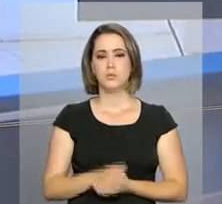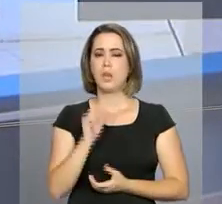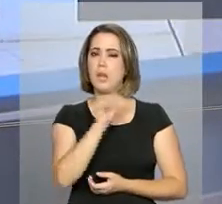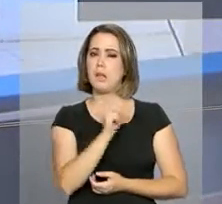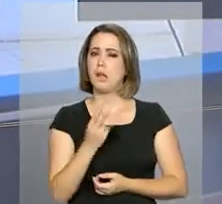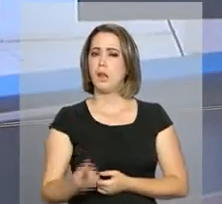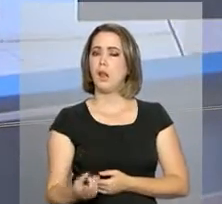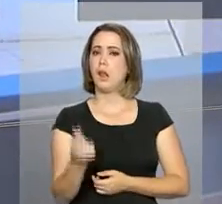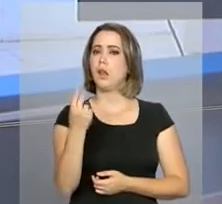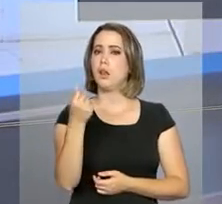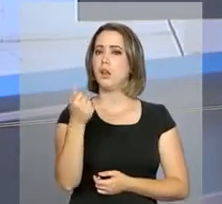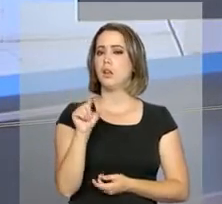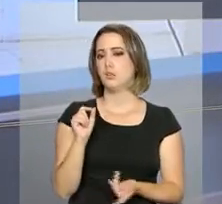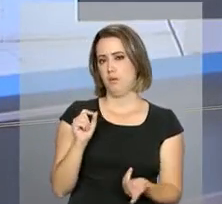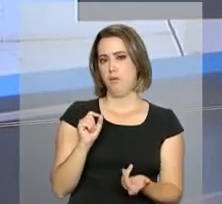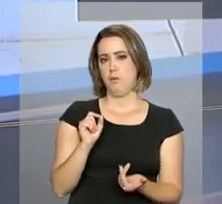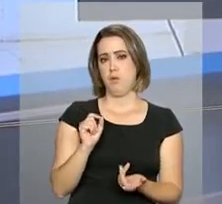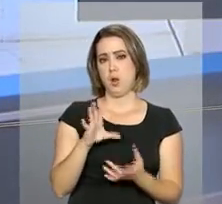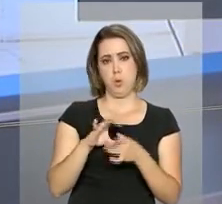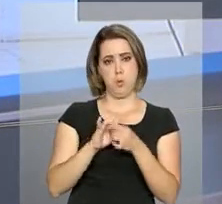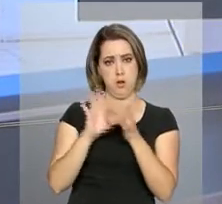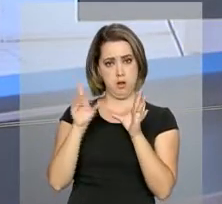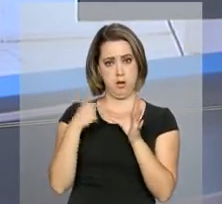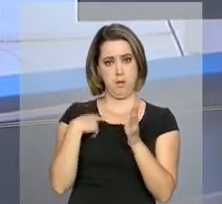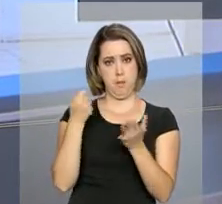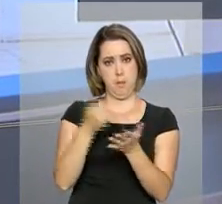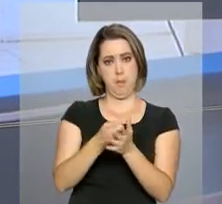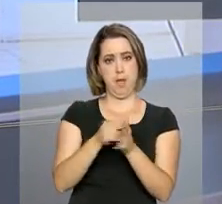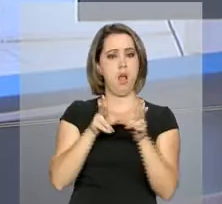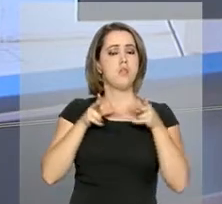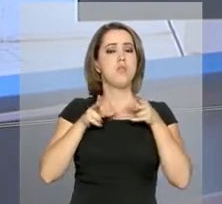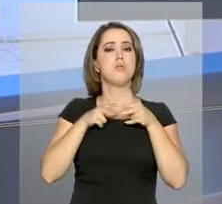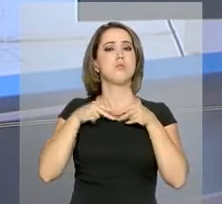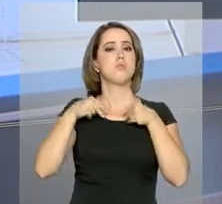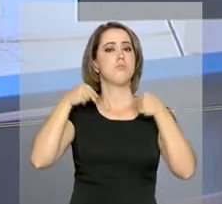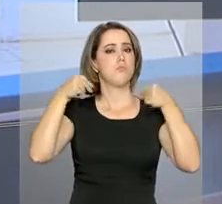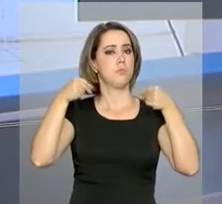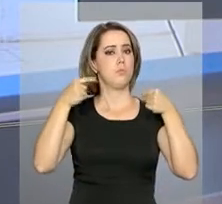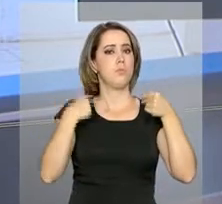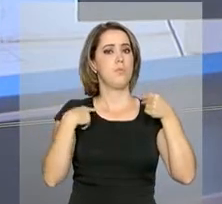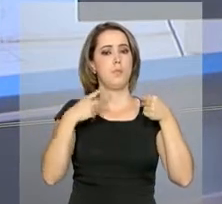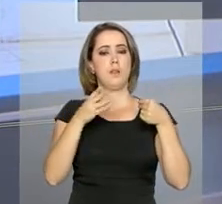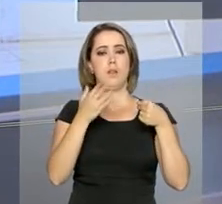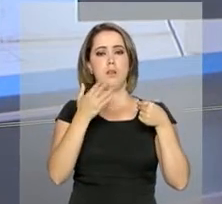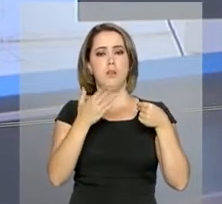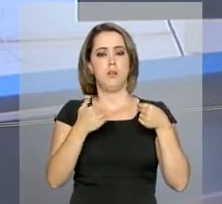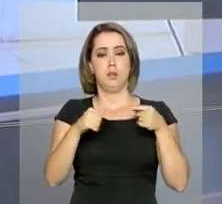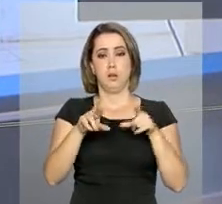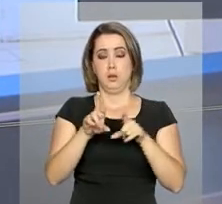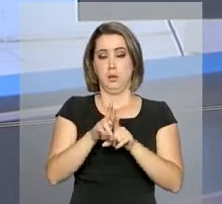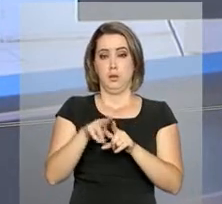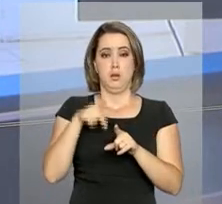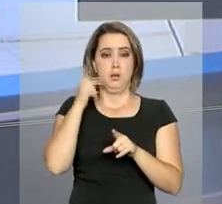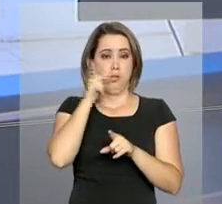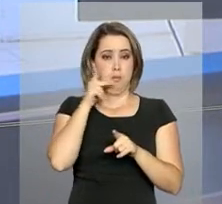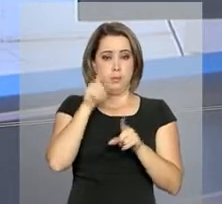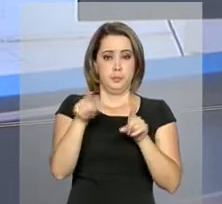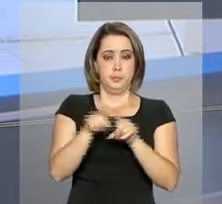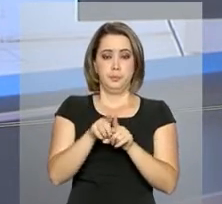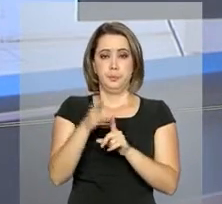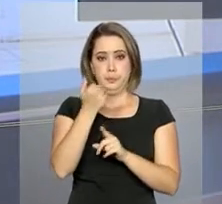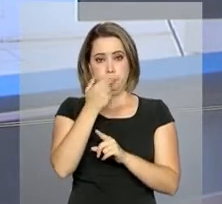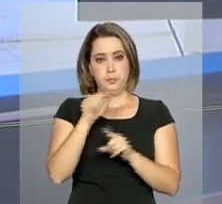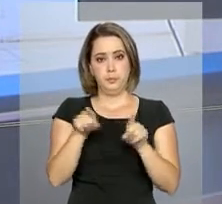Aquele valor opcional que a gente faz questão de pagar quando é bem atendido em bares e restaurantes, a famosa gorjeta, agora tem uma